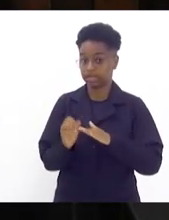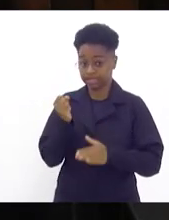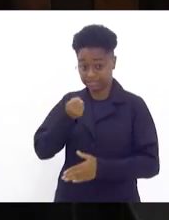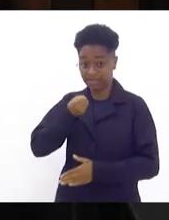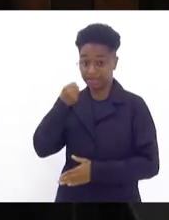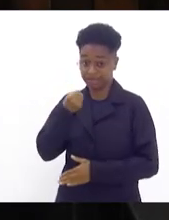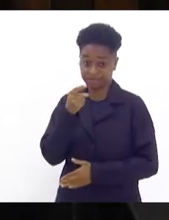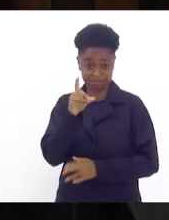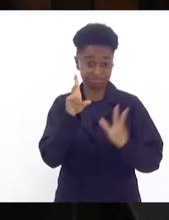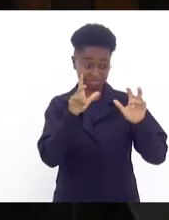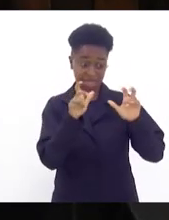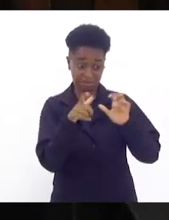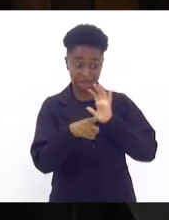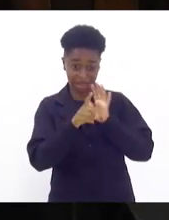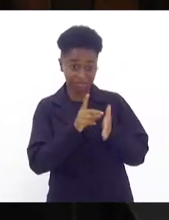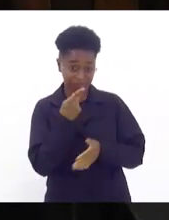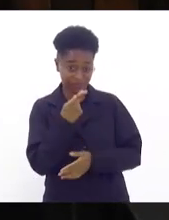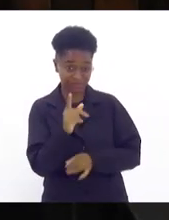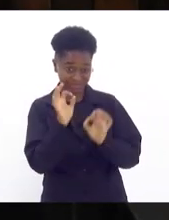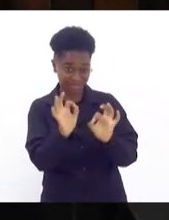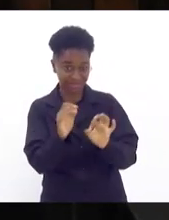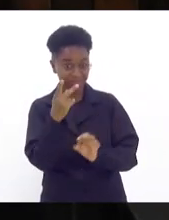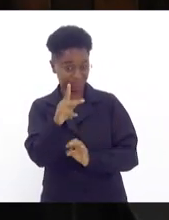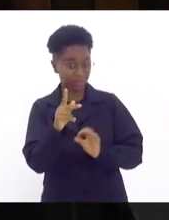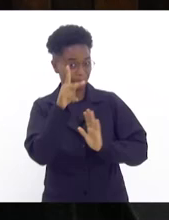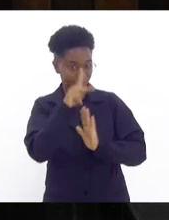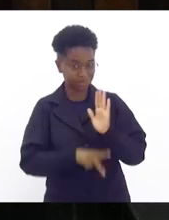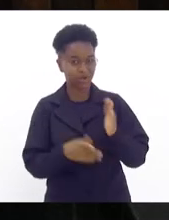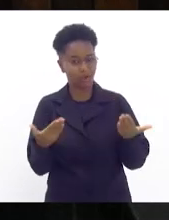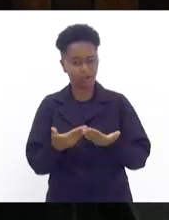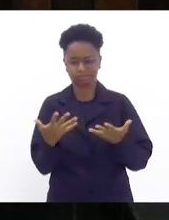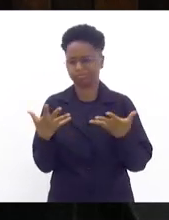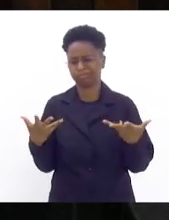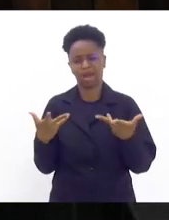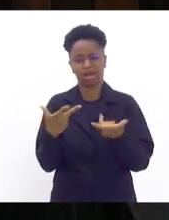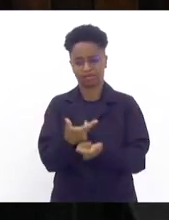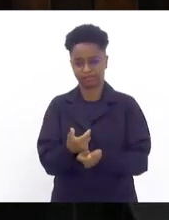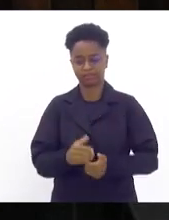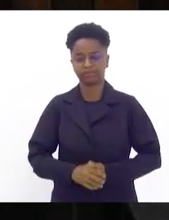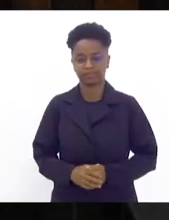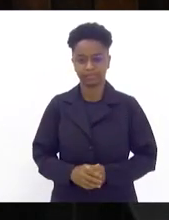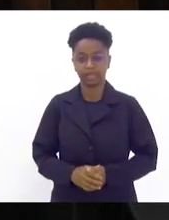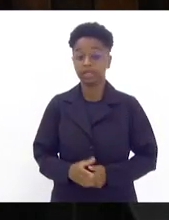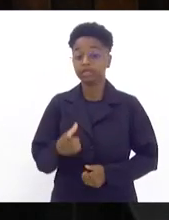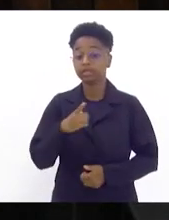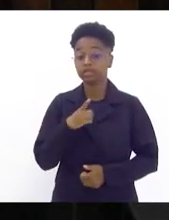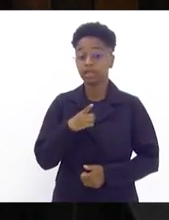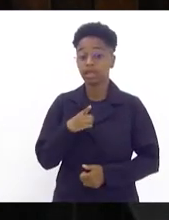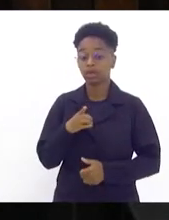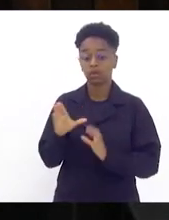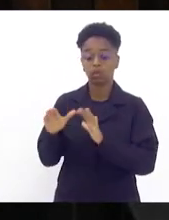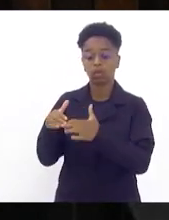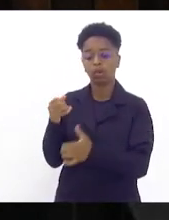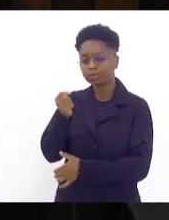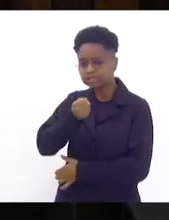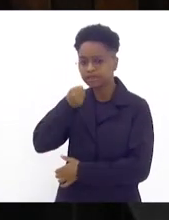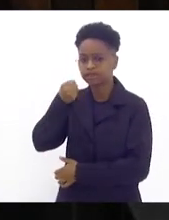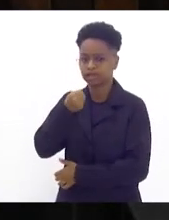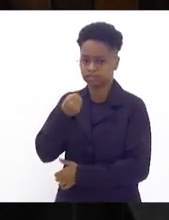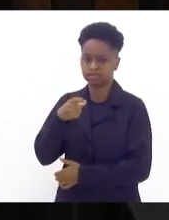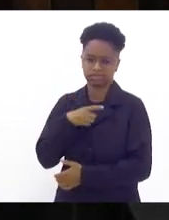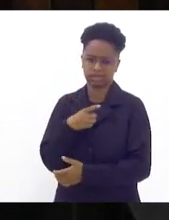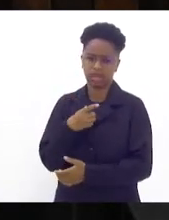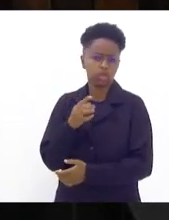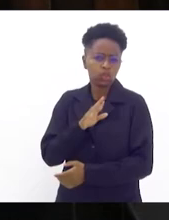tema sugerido no projeto de Vossa Excelência hoje, brilhantemente, para que as grandes cervejarias,